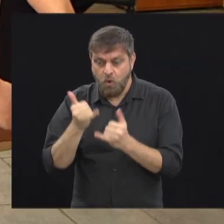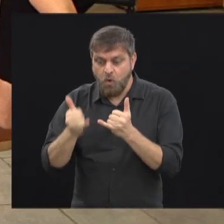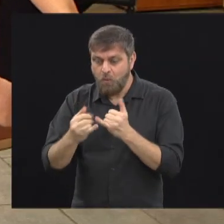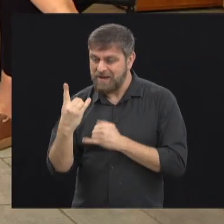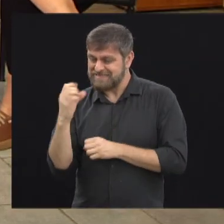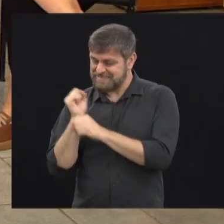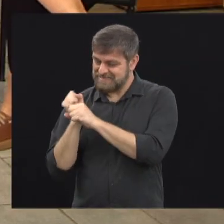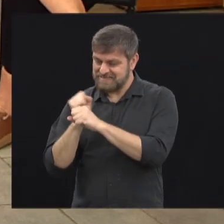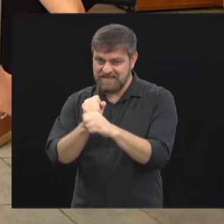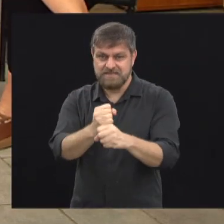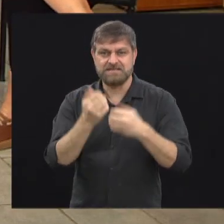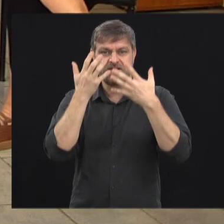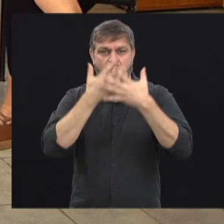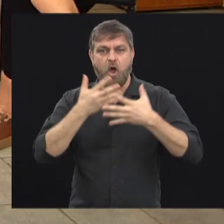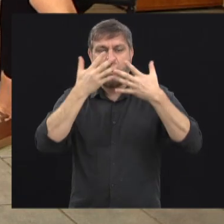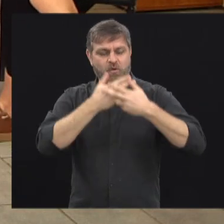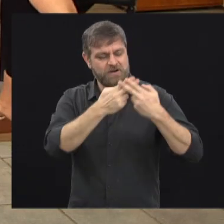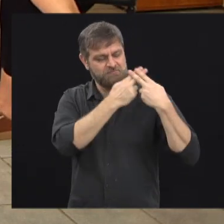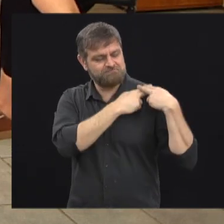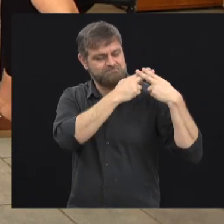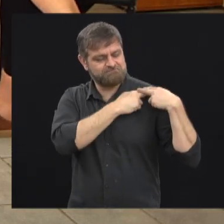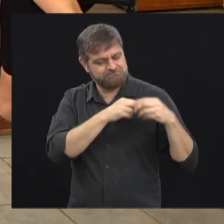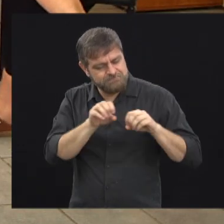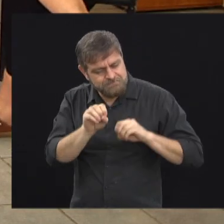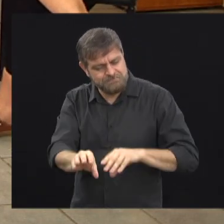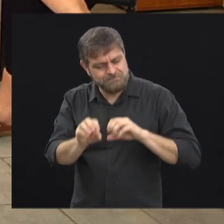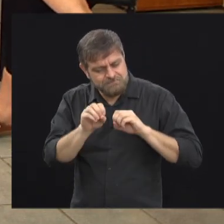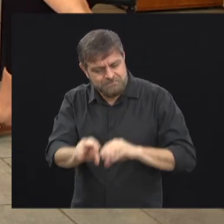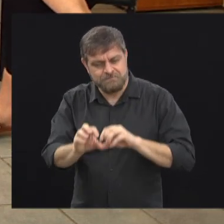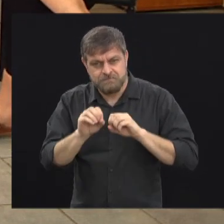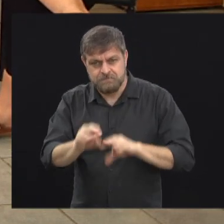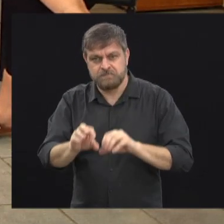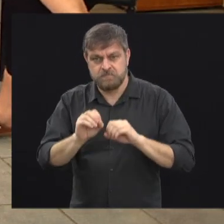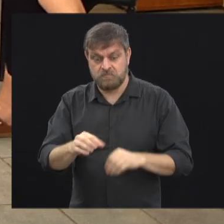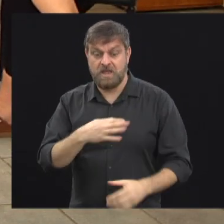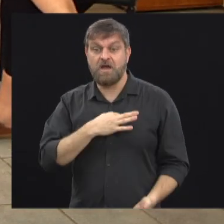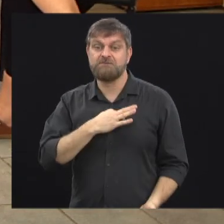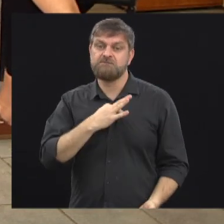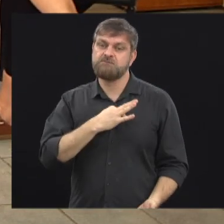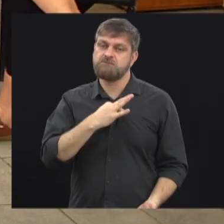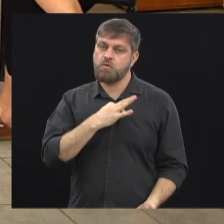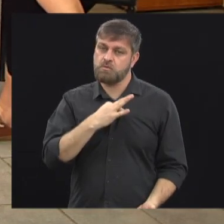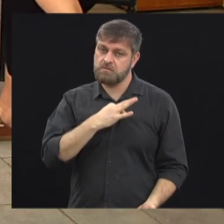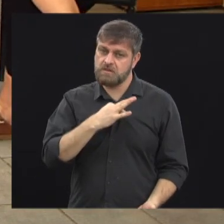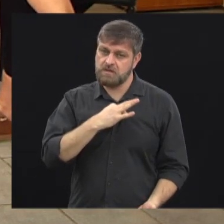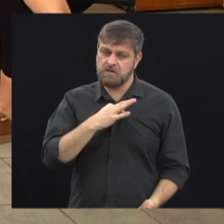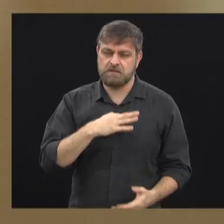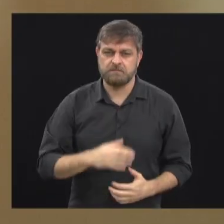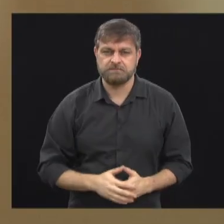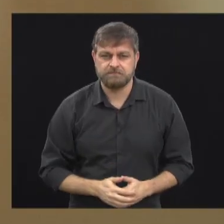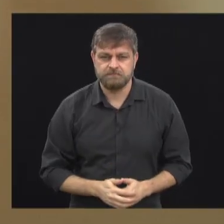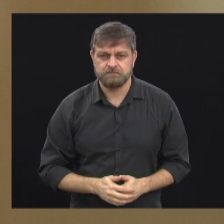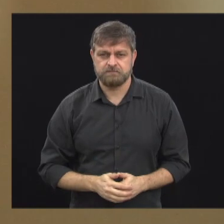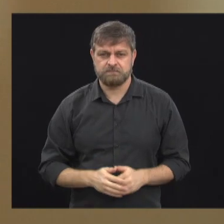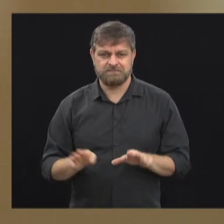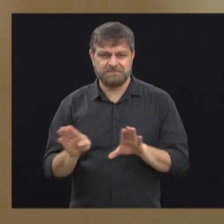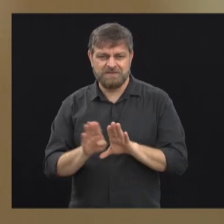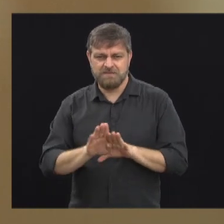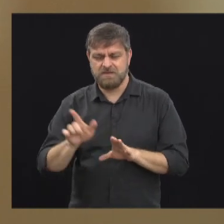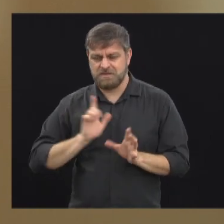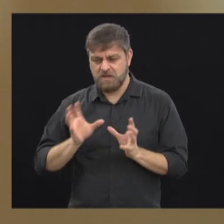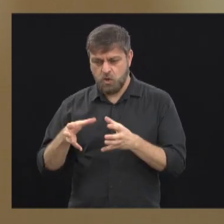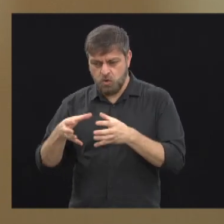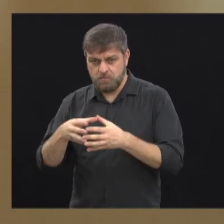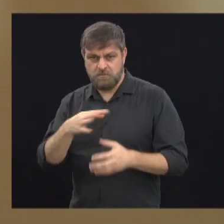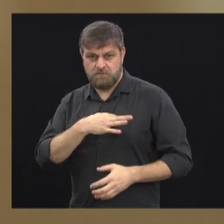o coral essa atividade, né, que voluntariamente, né? Nós temos